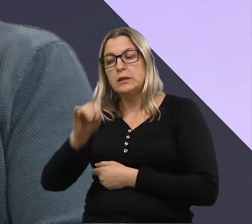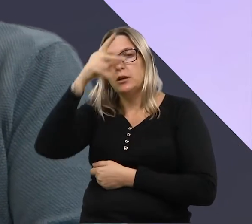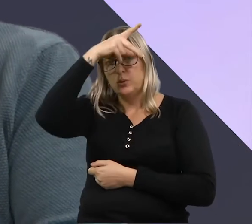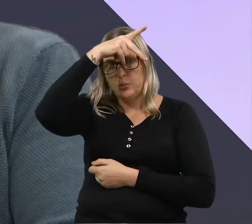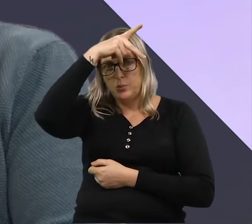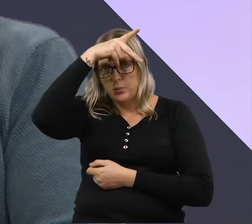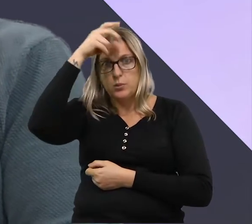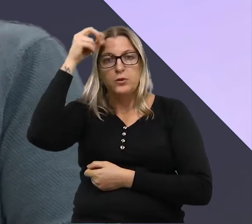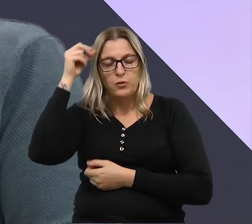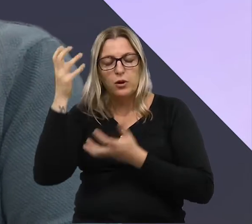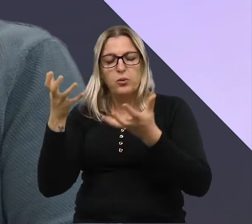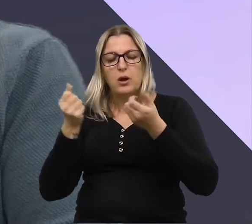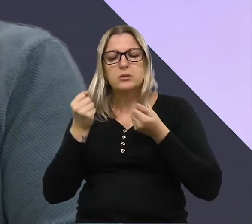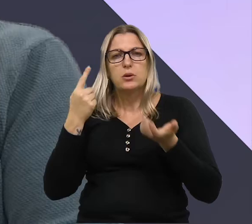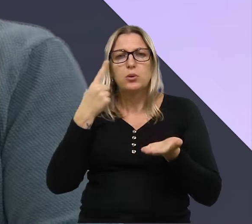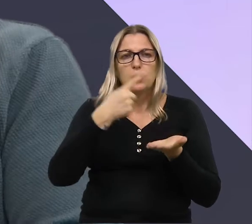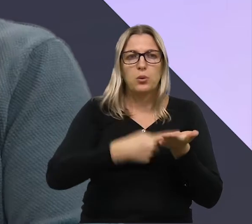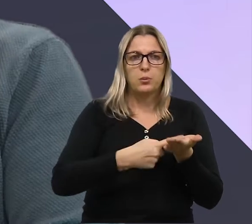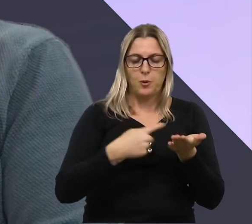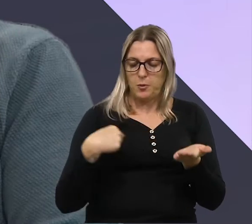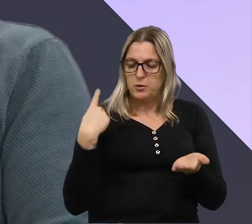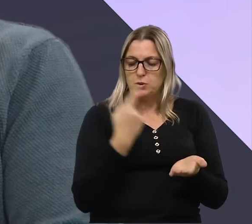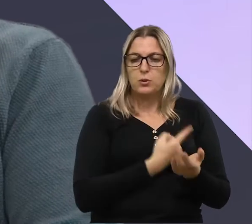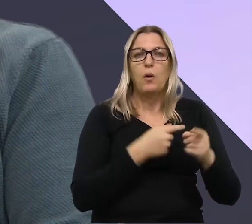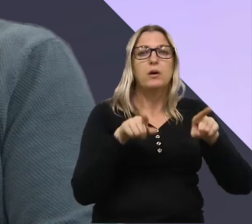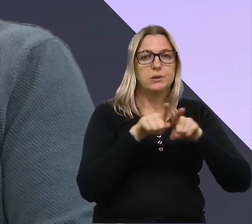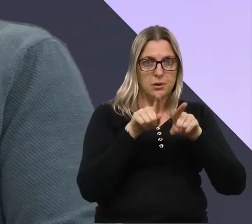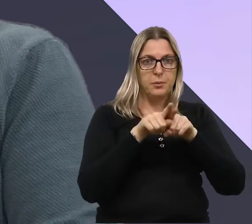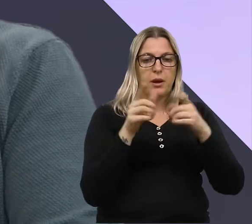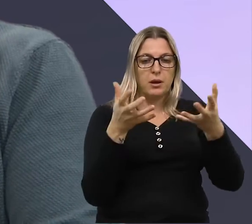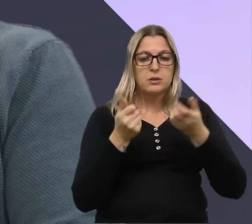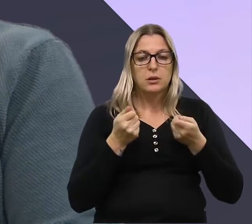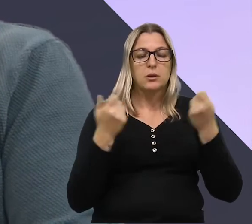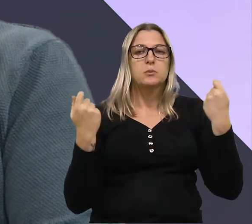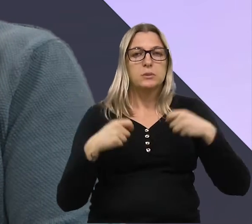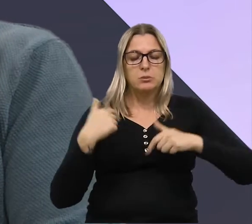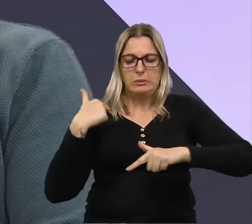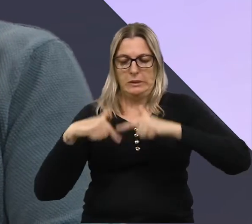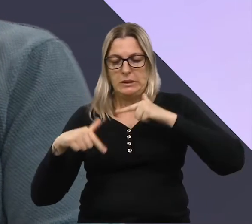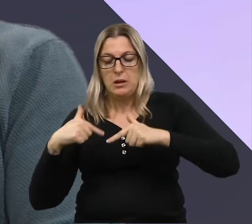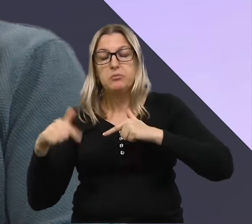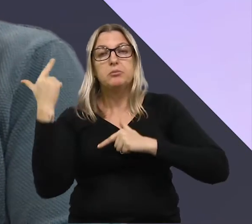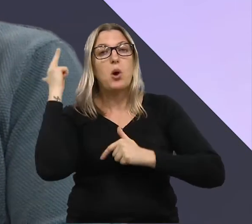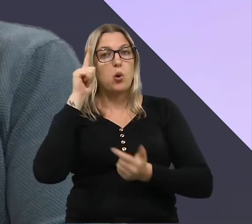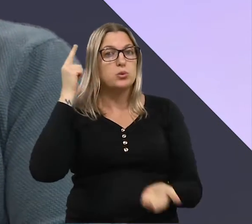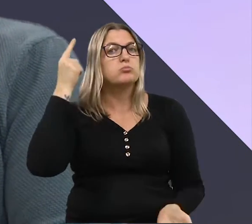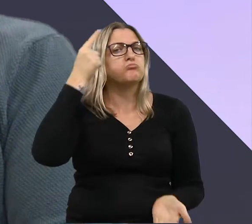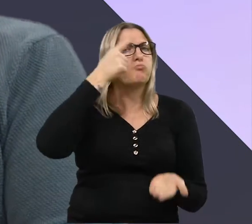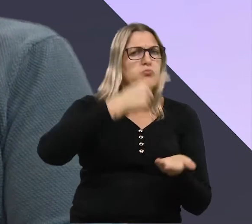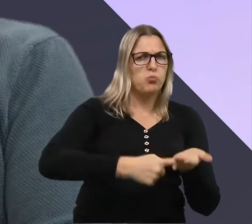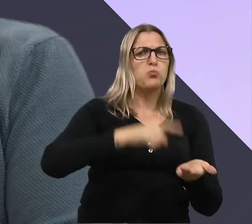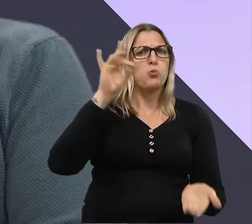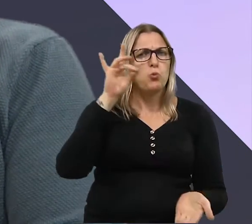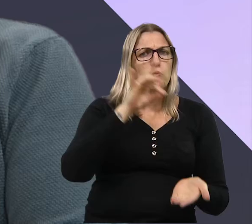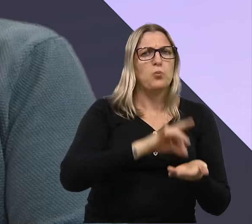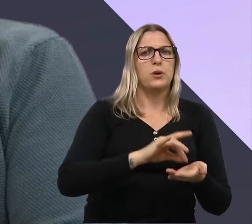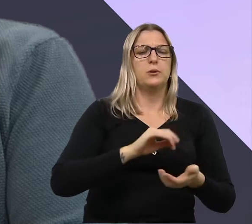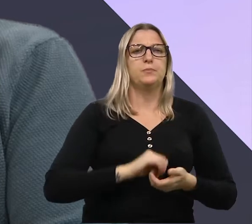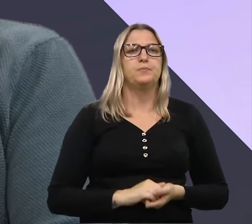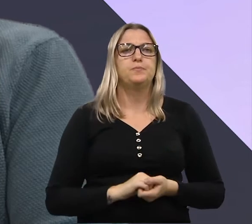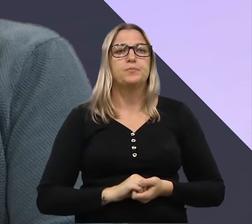consequentemente esse compromisso é nosso também claro que nós temos que fazer tudo para que a gente consiga cumprir com essa missão